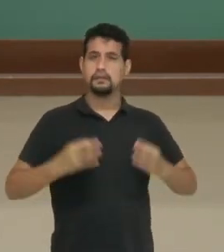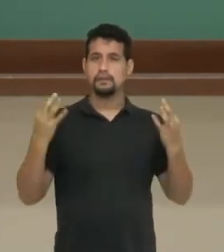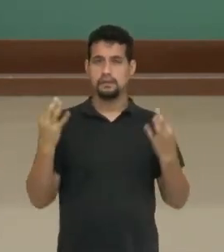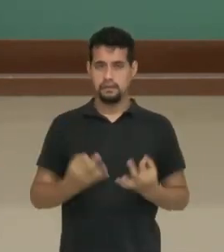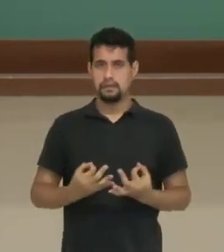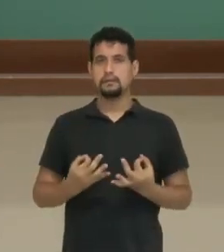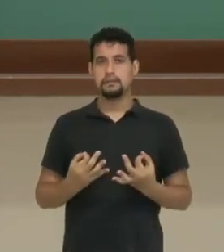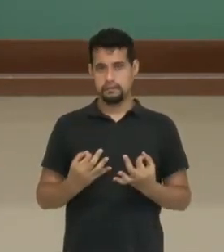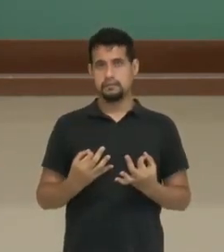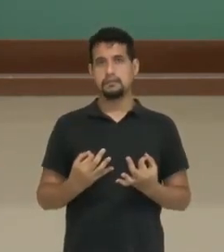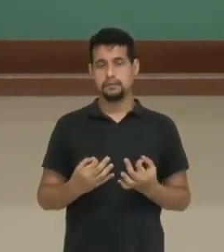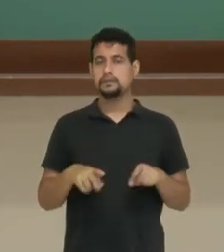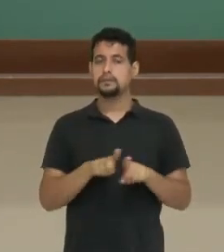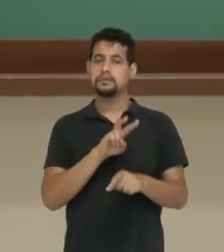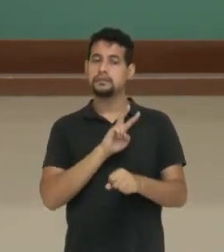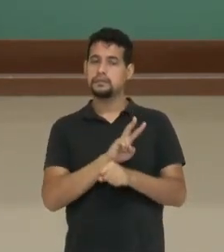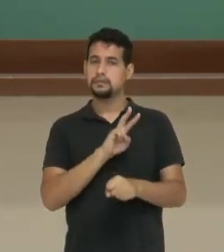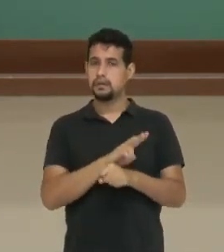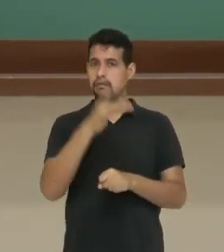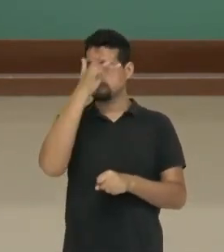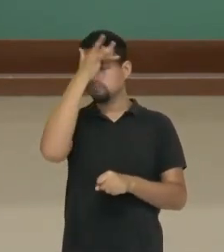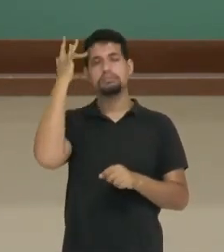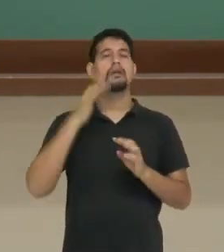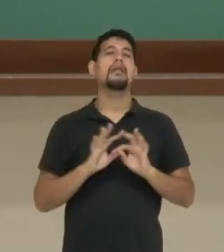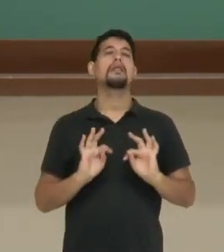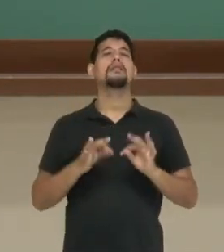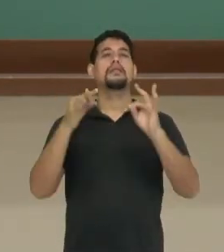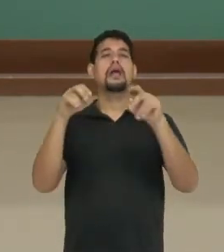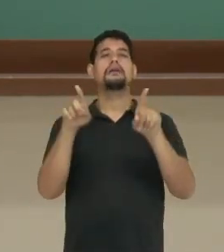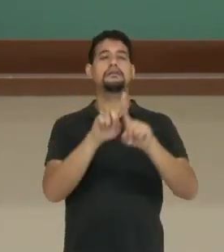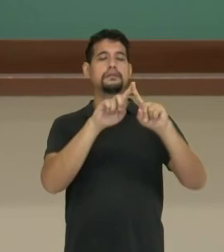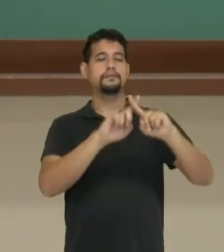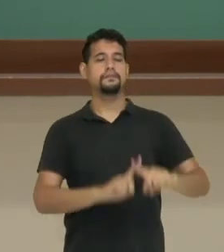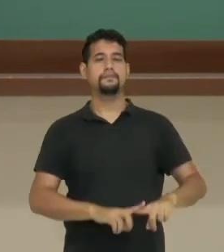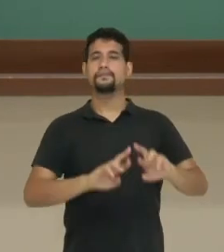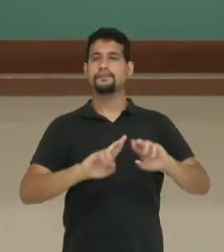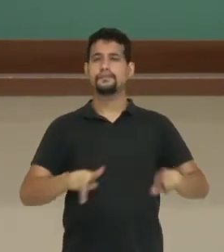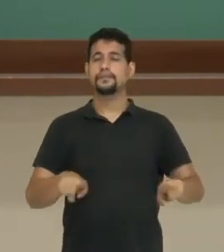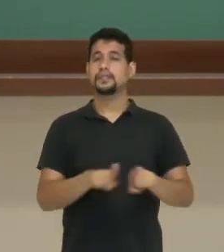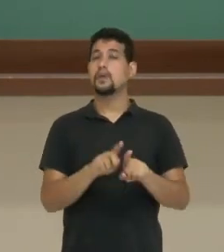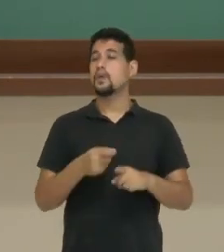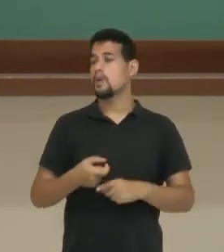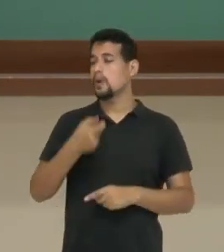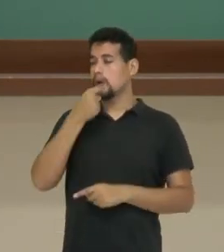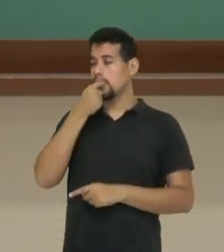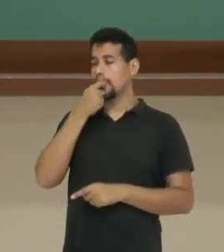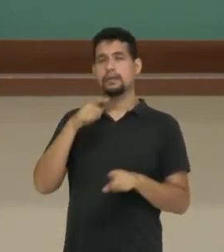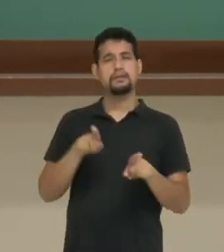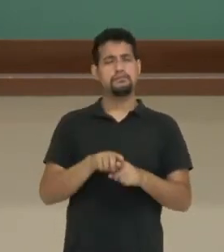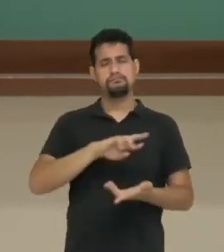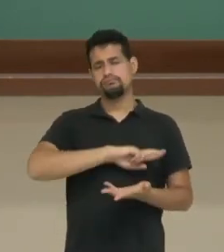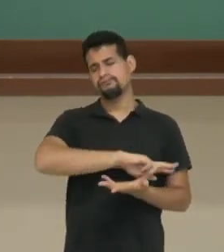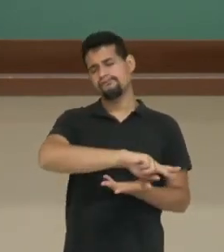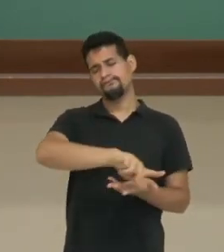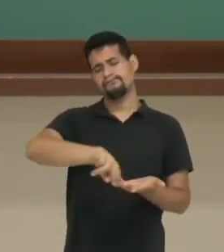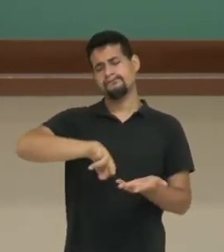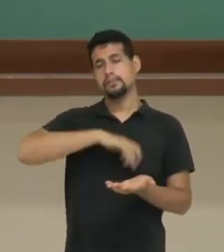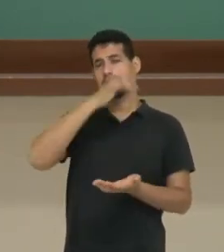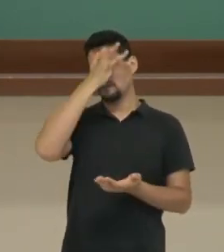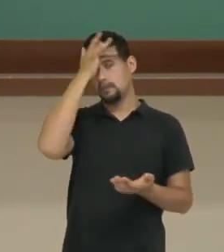desde em tratar com o seu próprio técnico, com o seu adversário, com os árbitros, enfim, com o público.